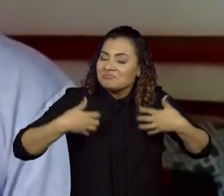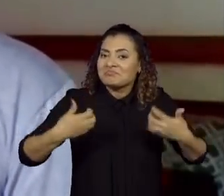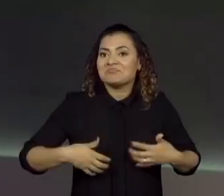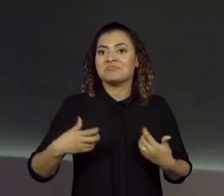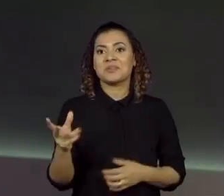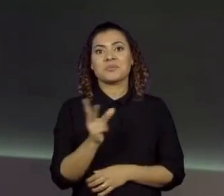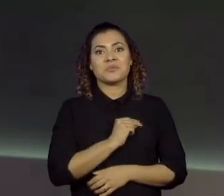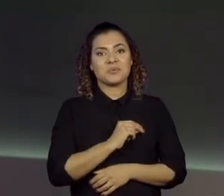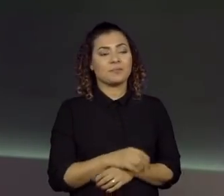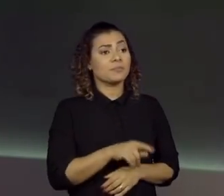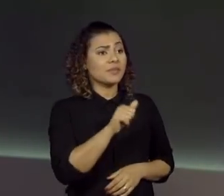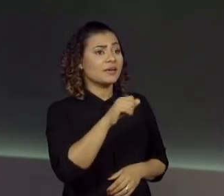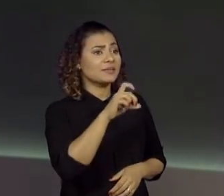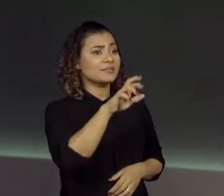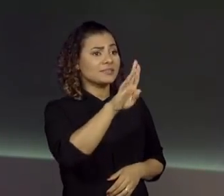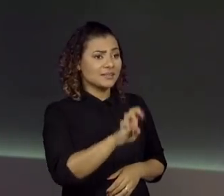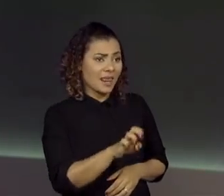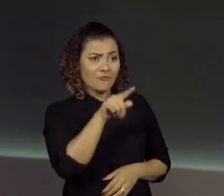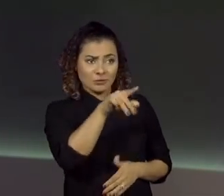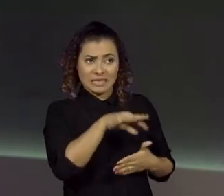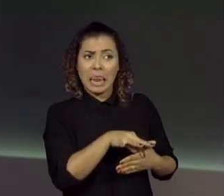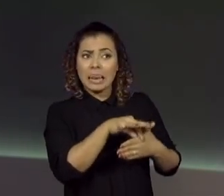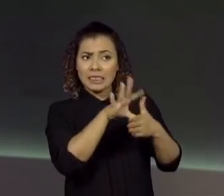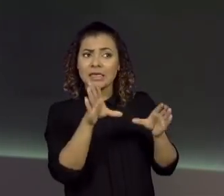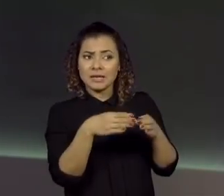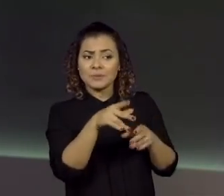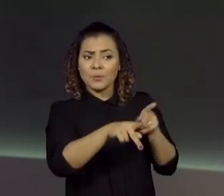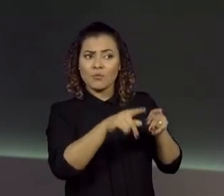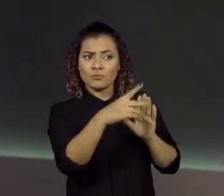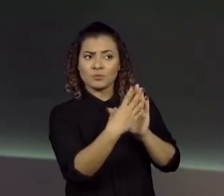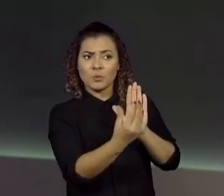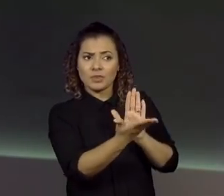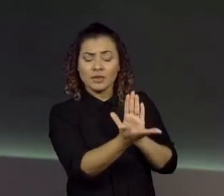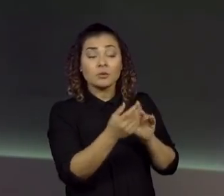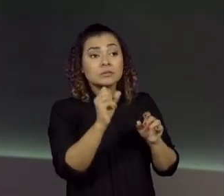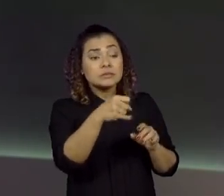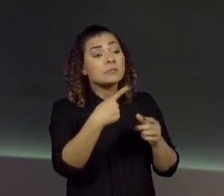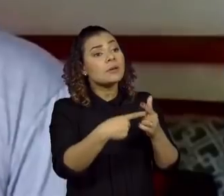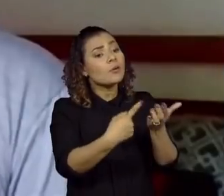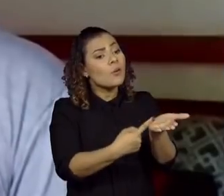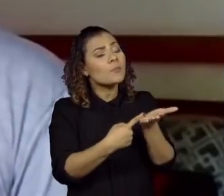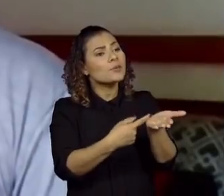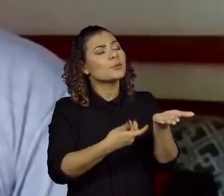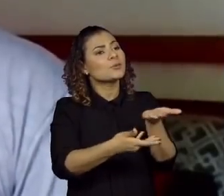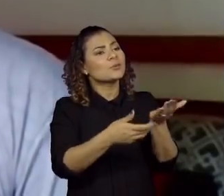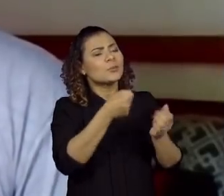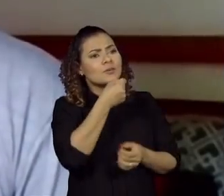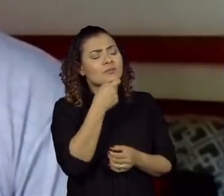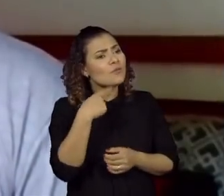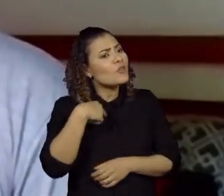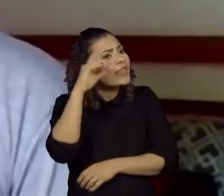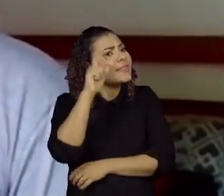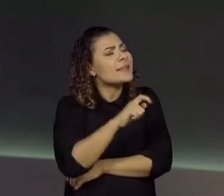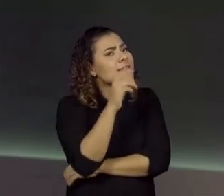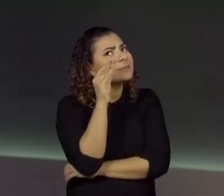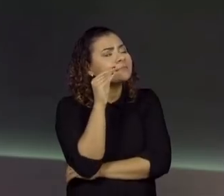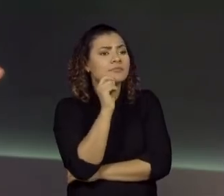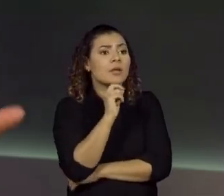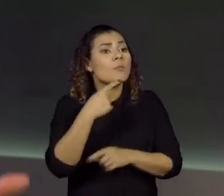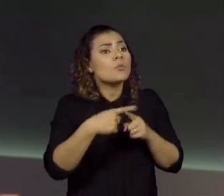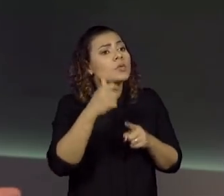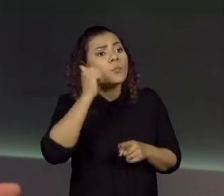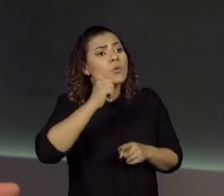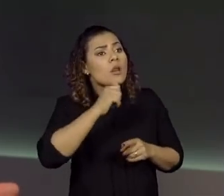né? André, eu sei que você é uma grande liderança do seu povo. Agora, quando a gente combinou a entrevista, eu fiquei bastante curiosa por que não foi